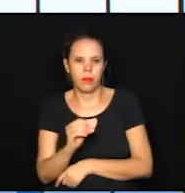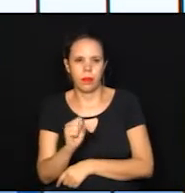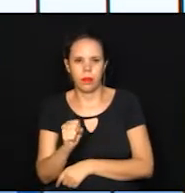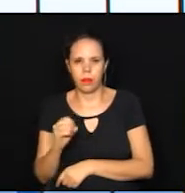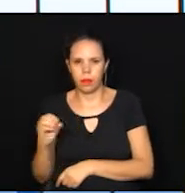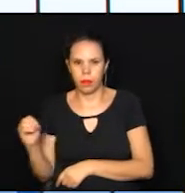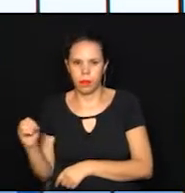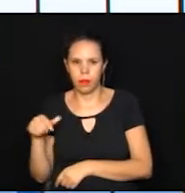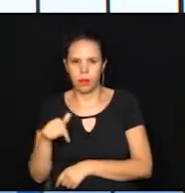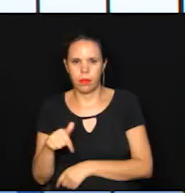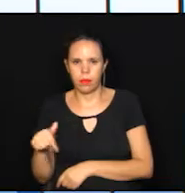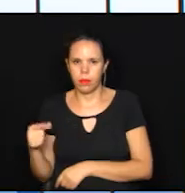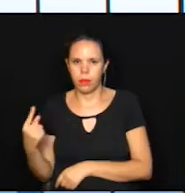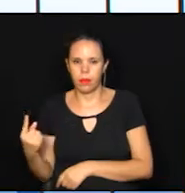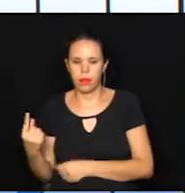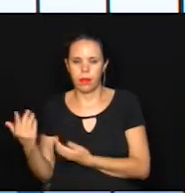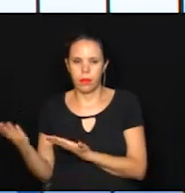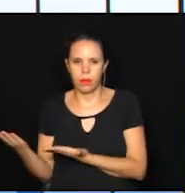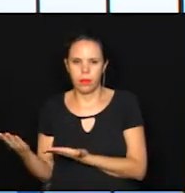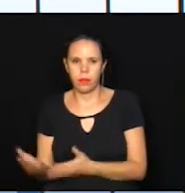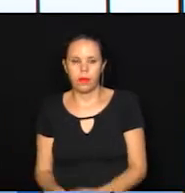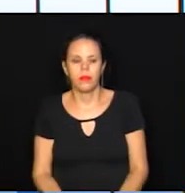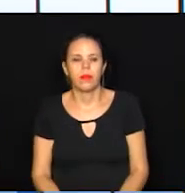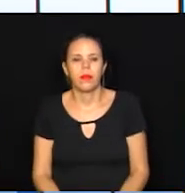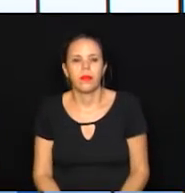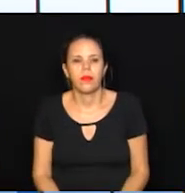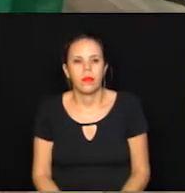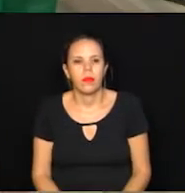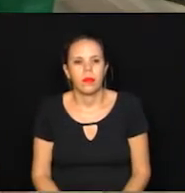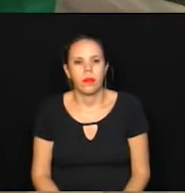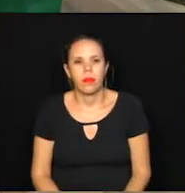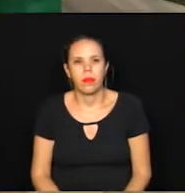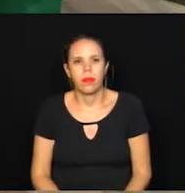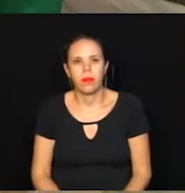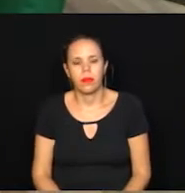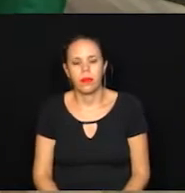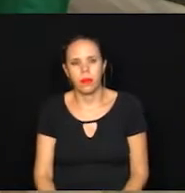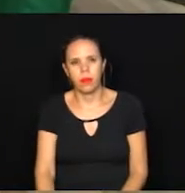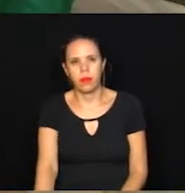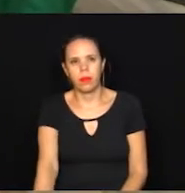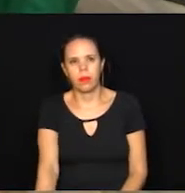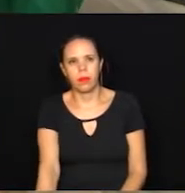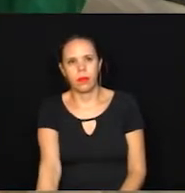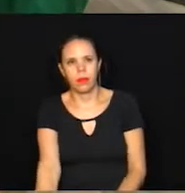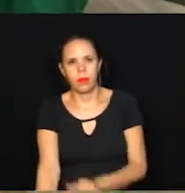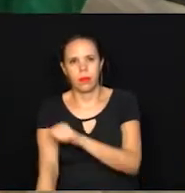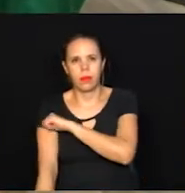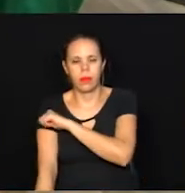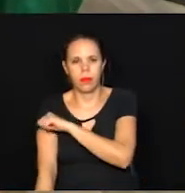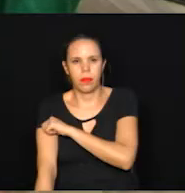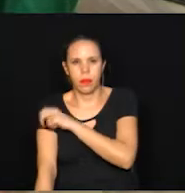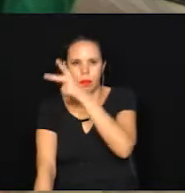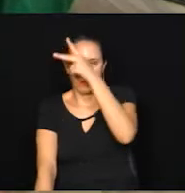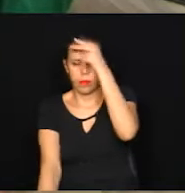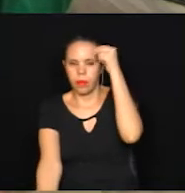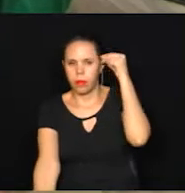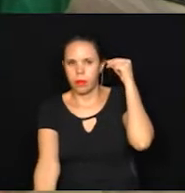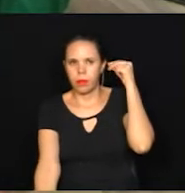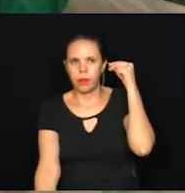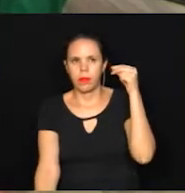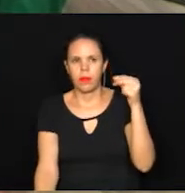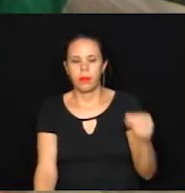0800 771 3541. Agora, alunos da rede municipal